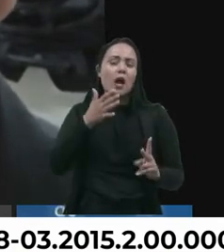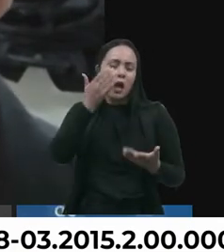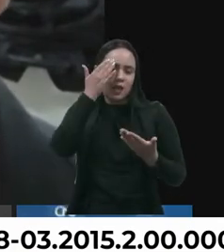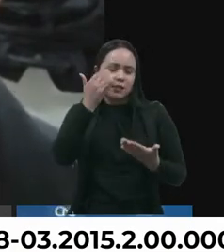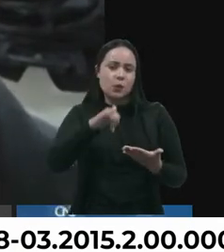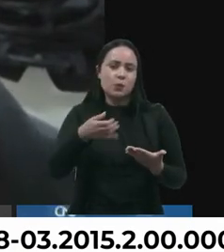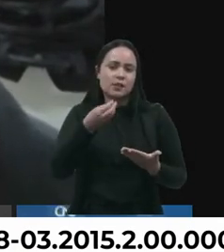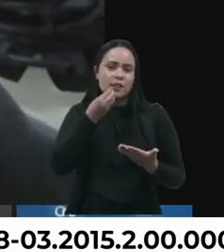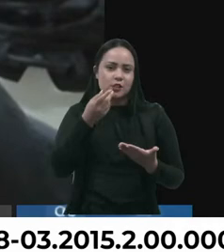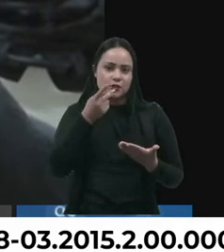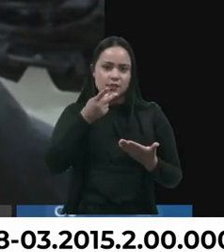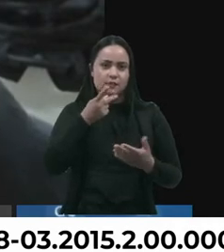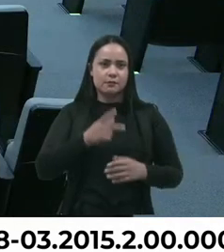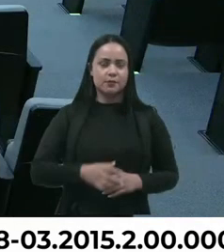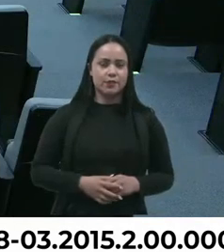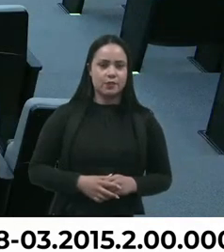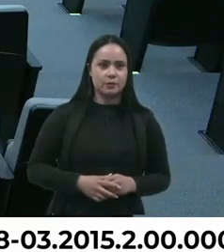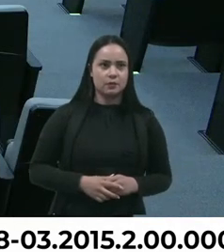oportunidade de manifestação.